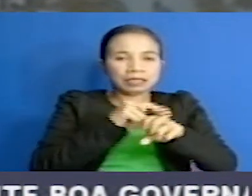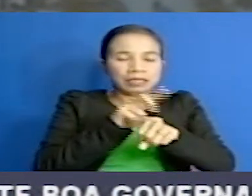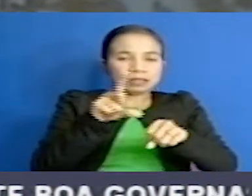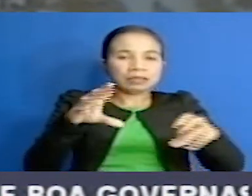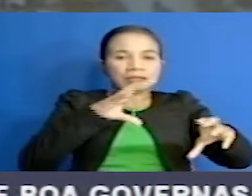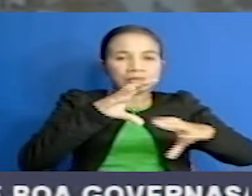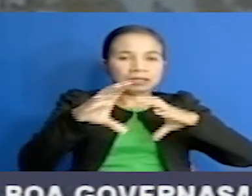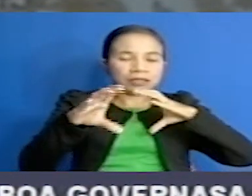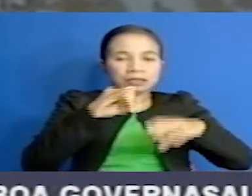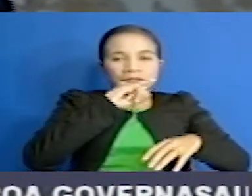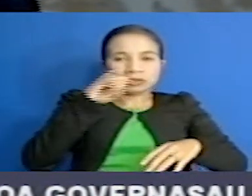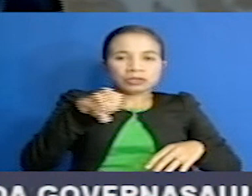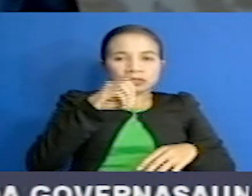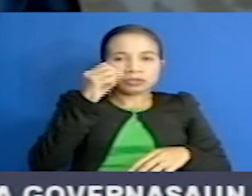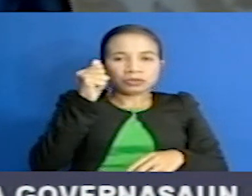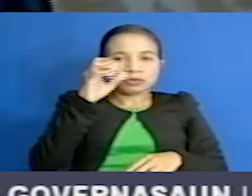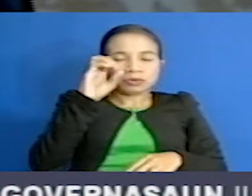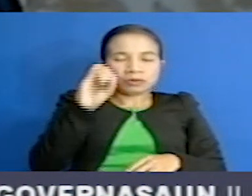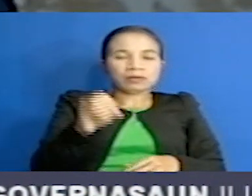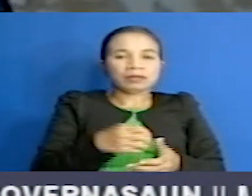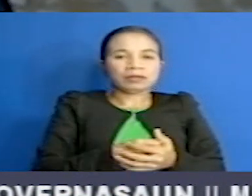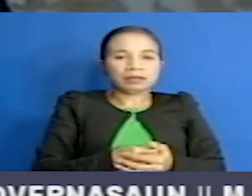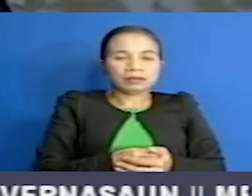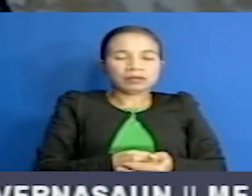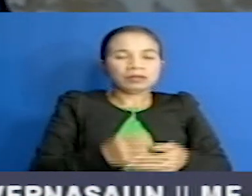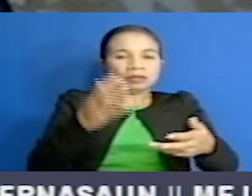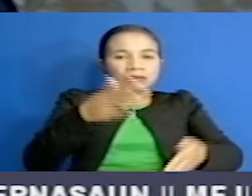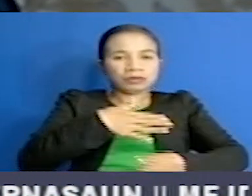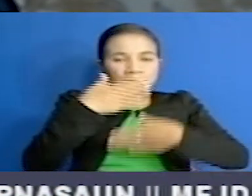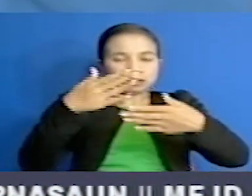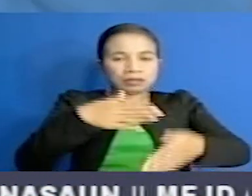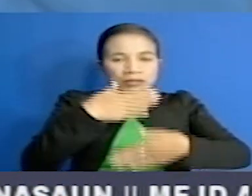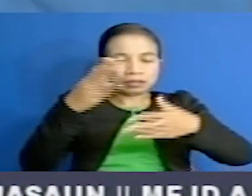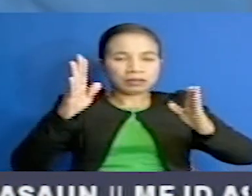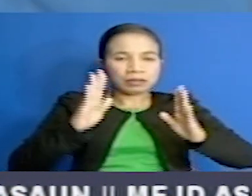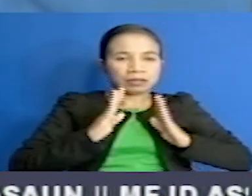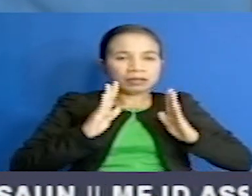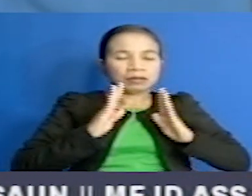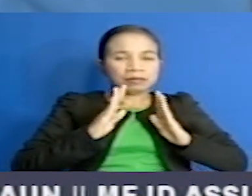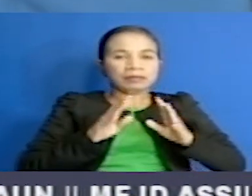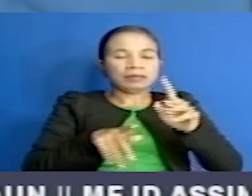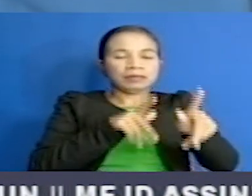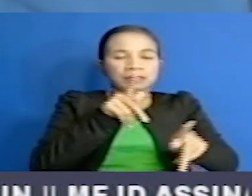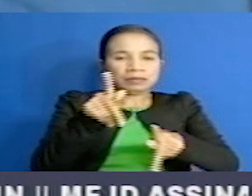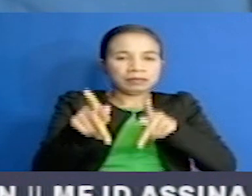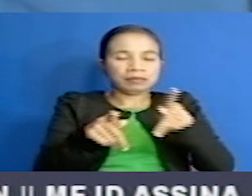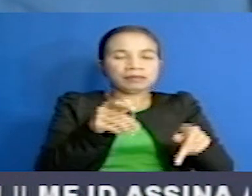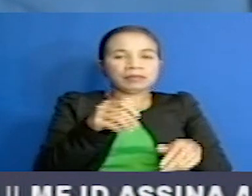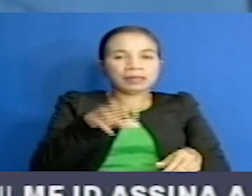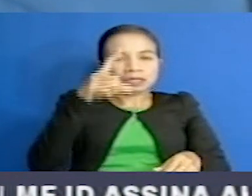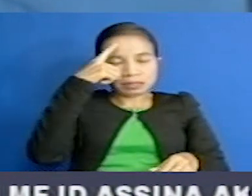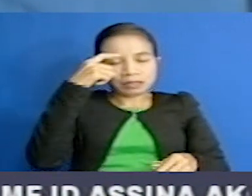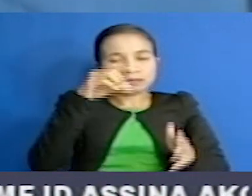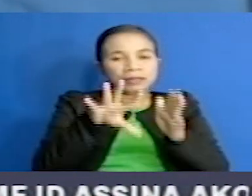Comunicação, João Olívio Freitas, aprecia a empresa Ceslin Sociedade Anônimo, também reta